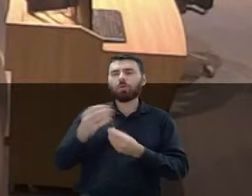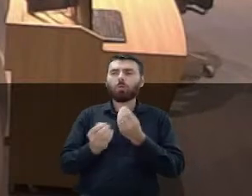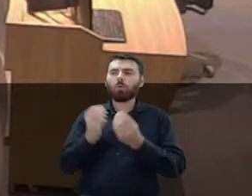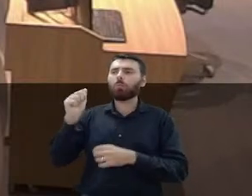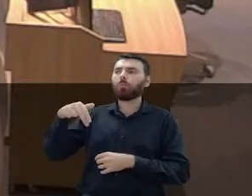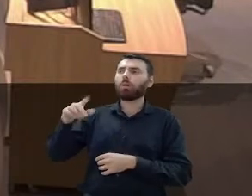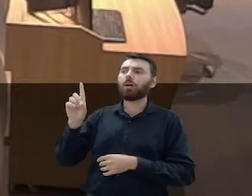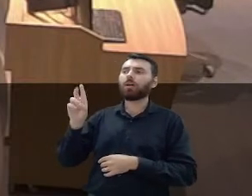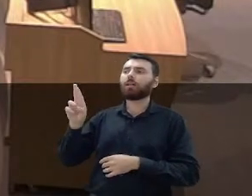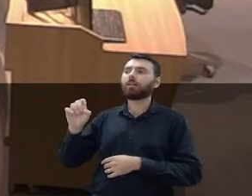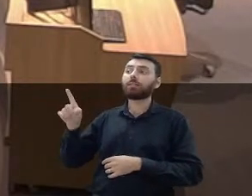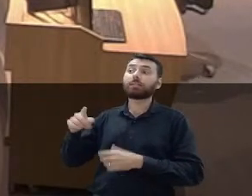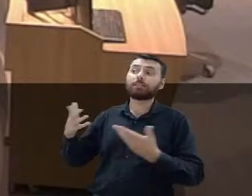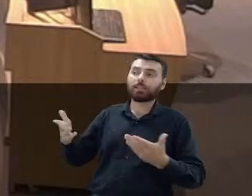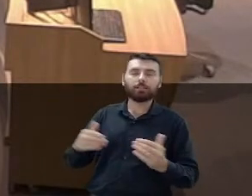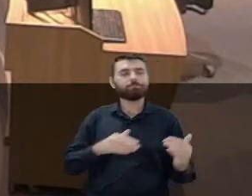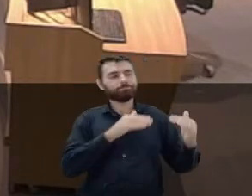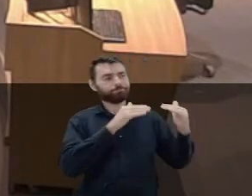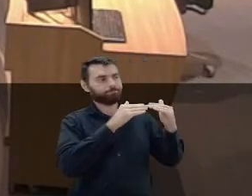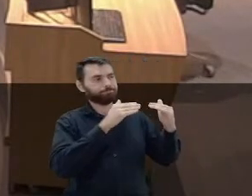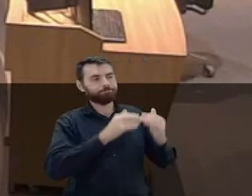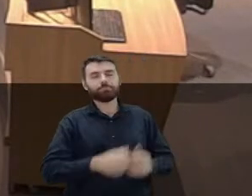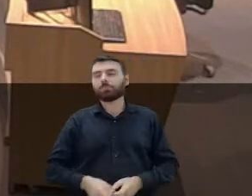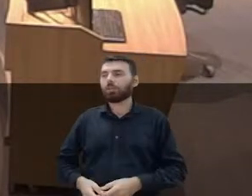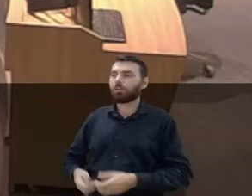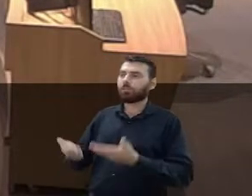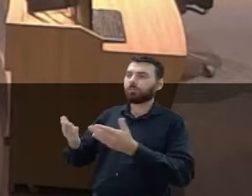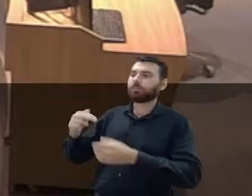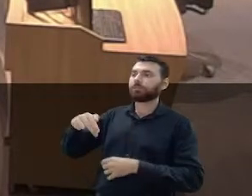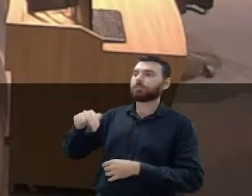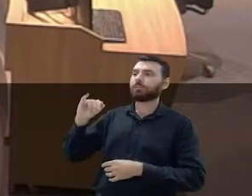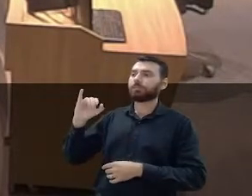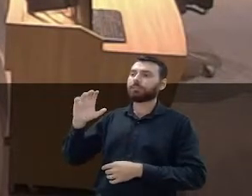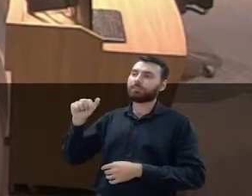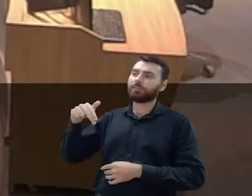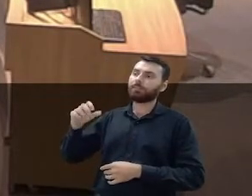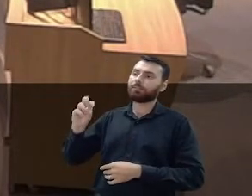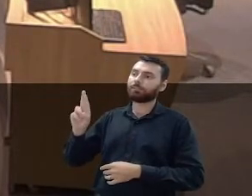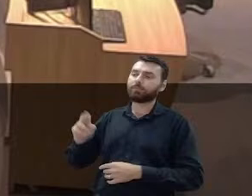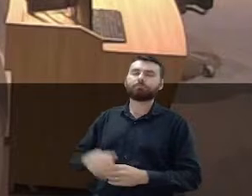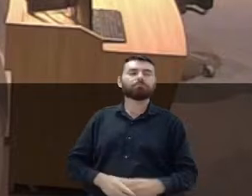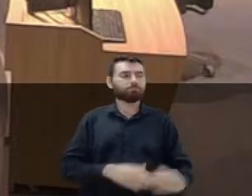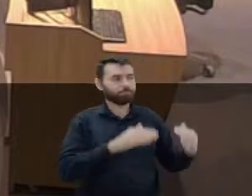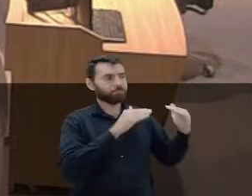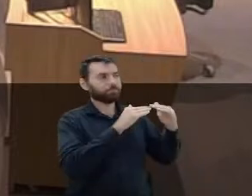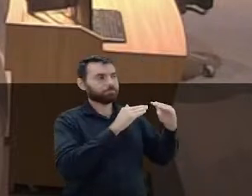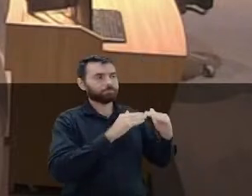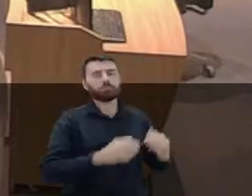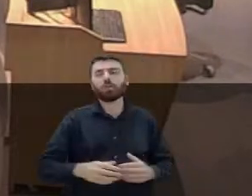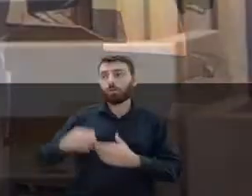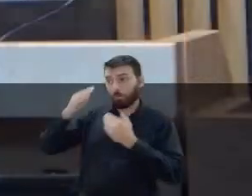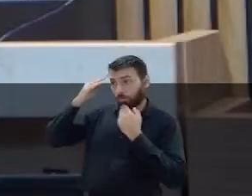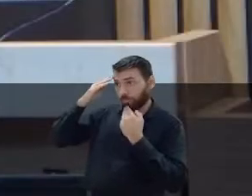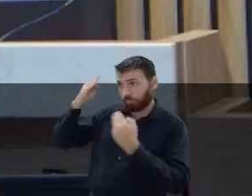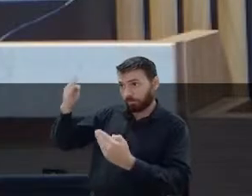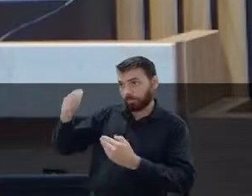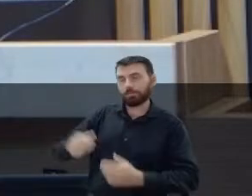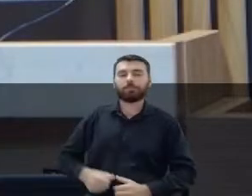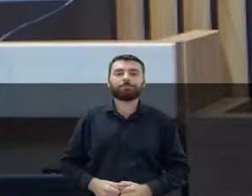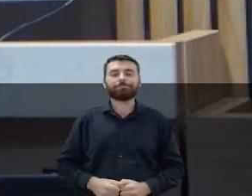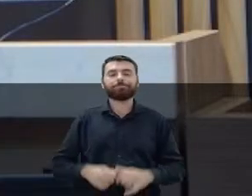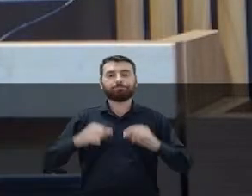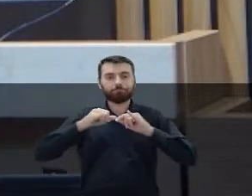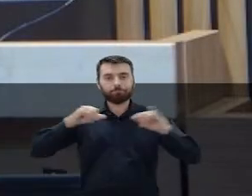acordo, presidente. Obrigado, desembargador André. Desembargador Nicanor, como voto, vossa excelência? Sem divergência. Obrigado, desembargador Nicanor. Então,